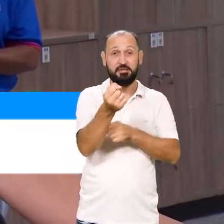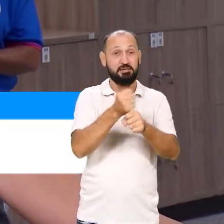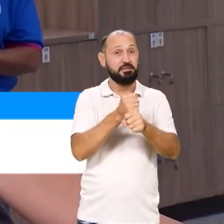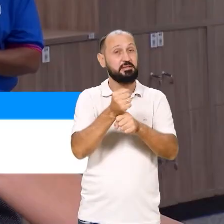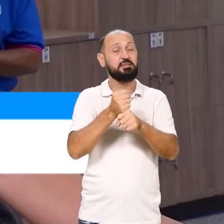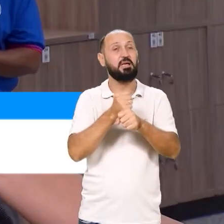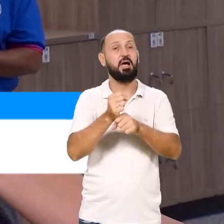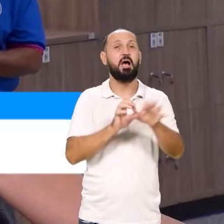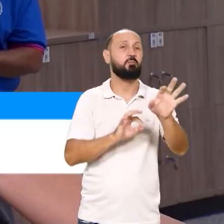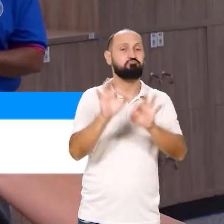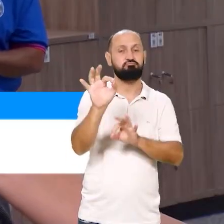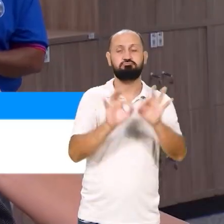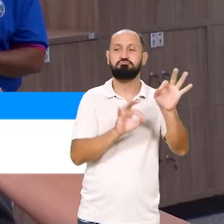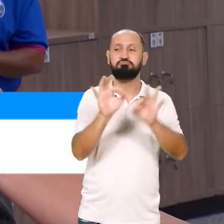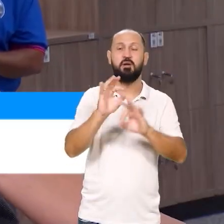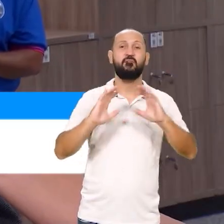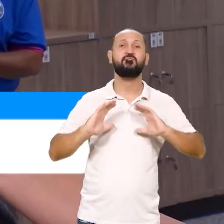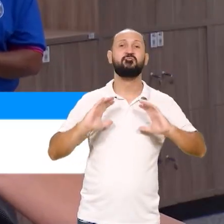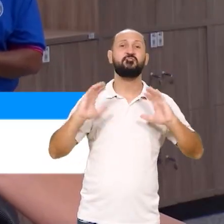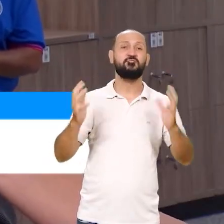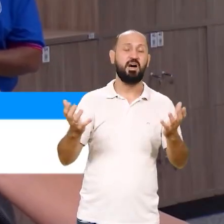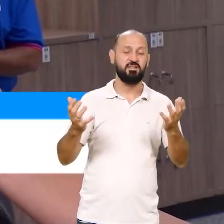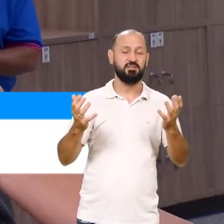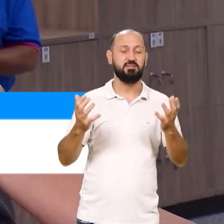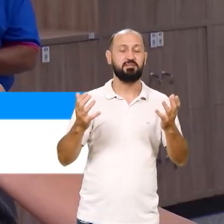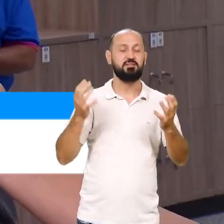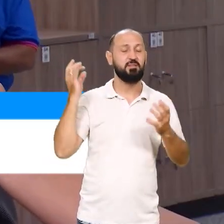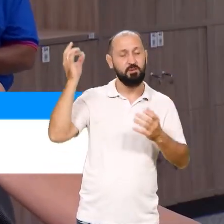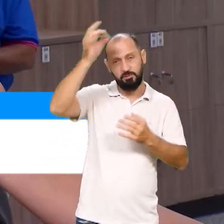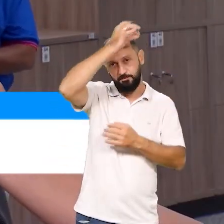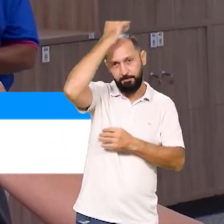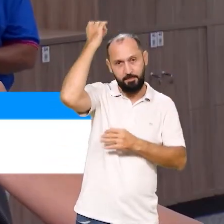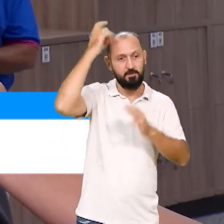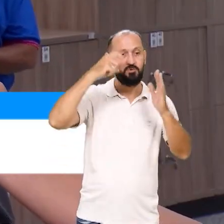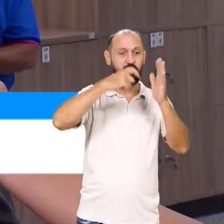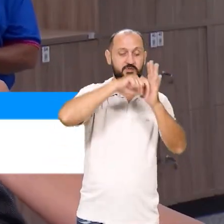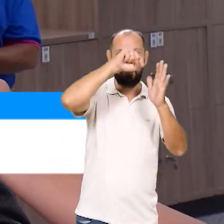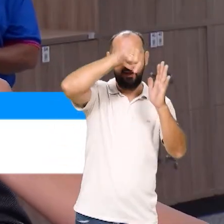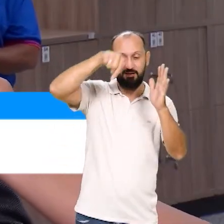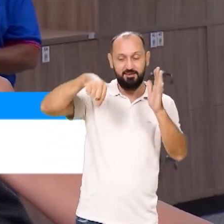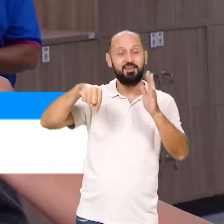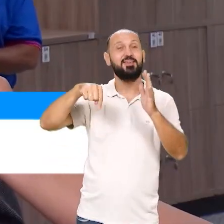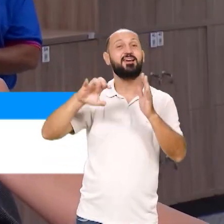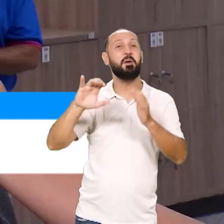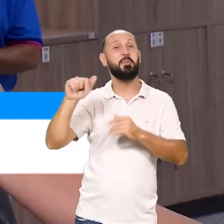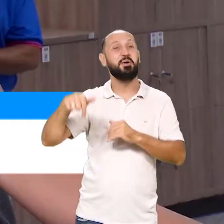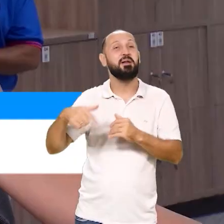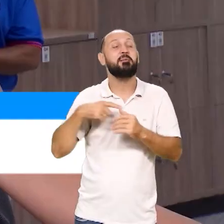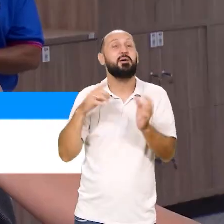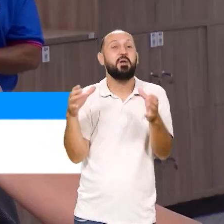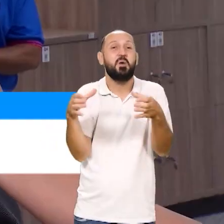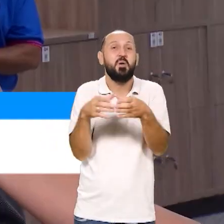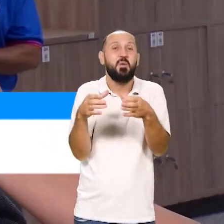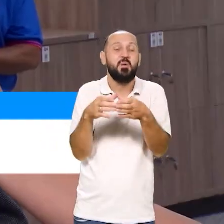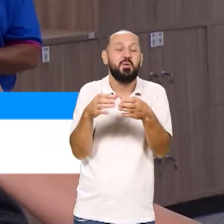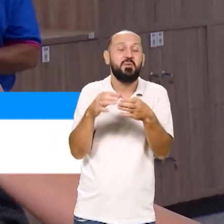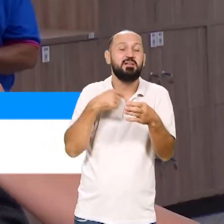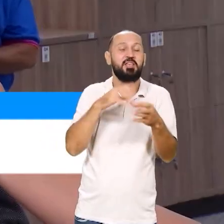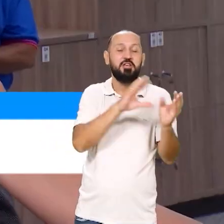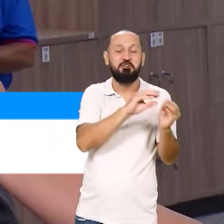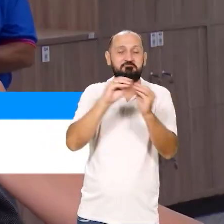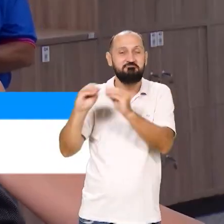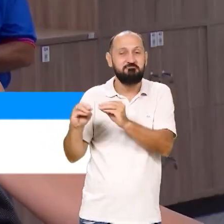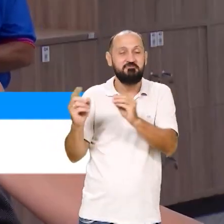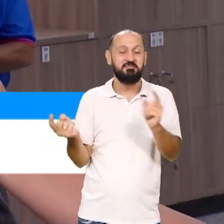também já há 26 anos a realizarem a Festa do Divino Espírito Santo de Coxim em Campo Grande, para